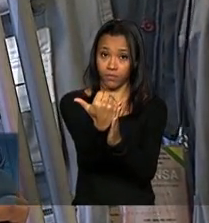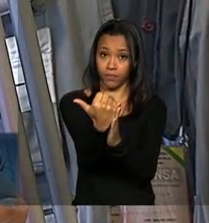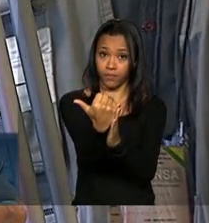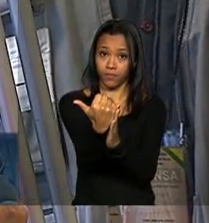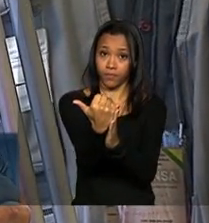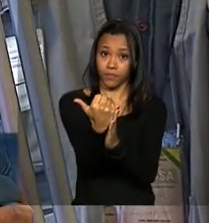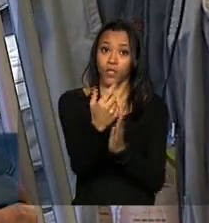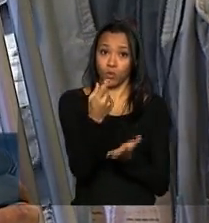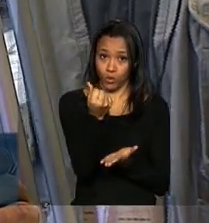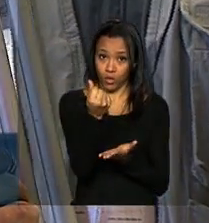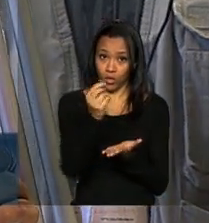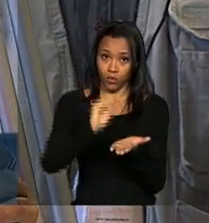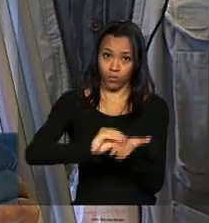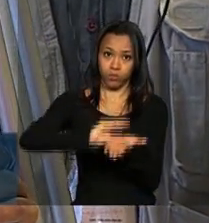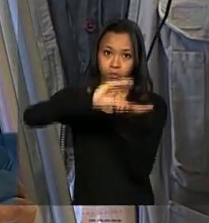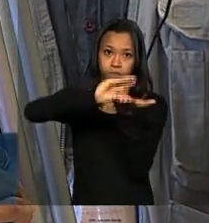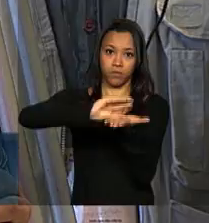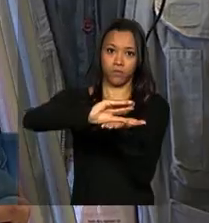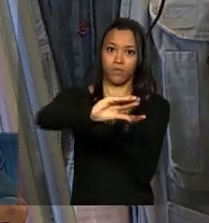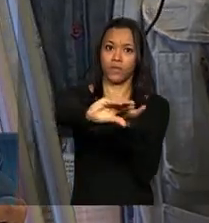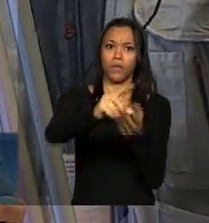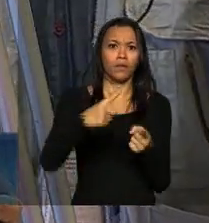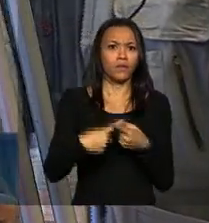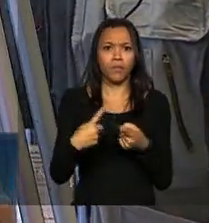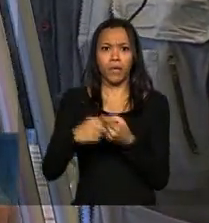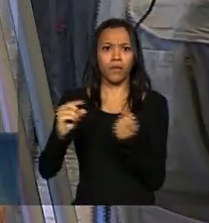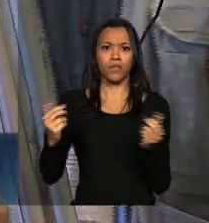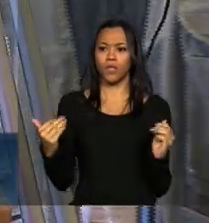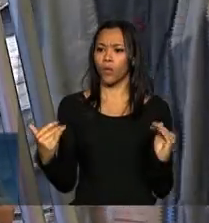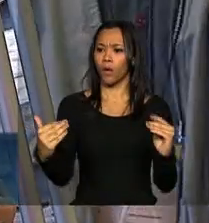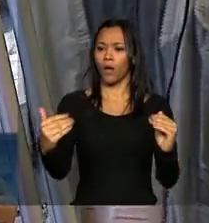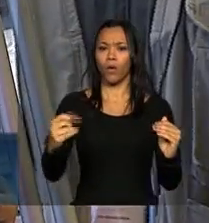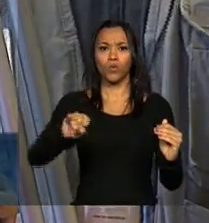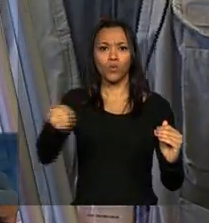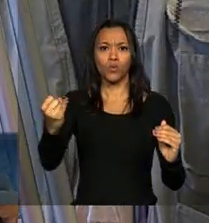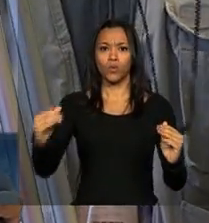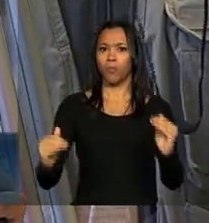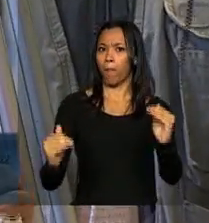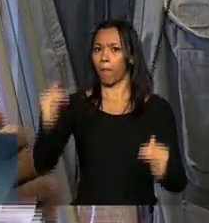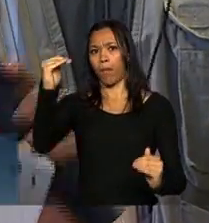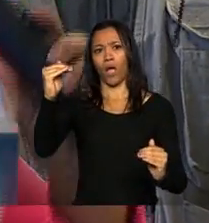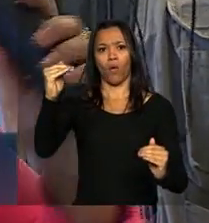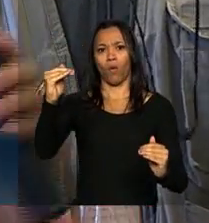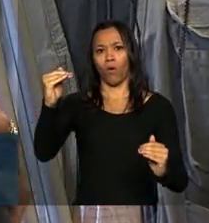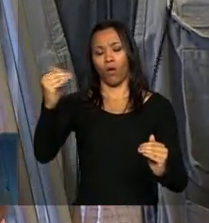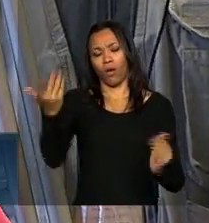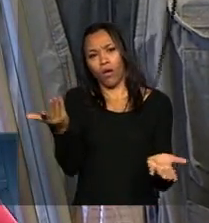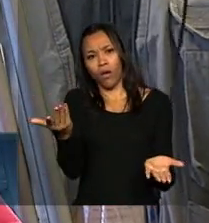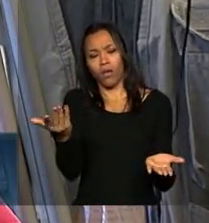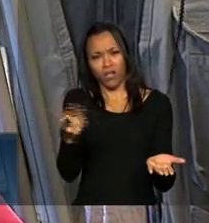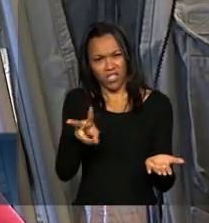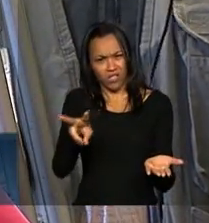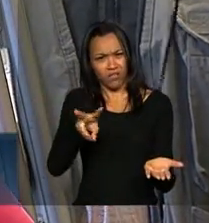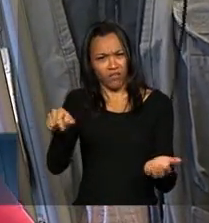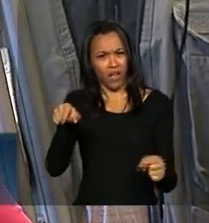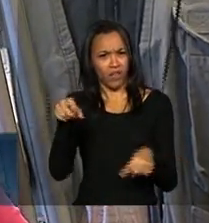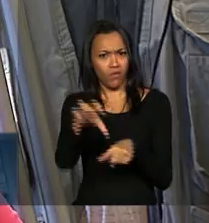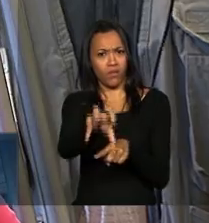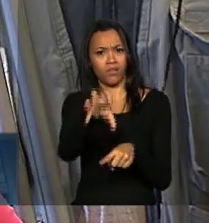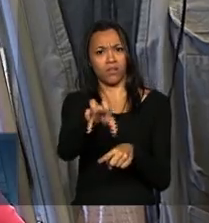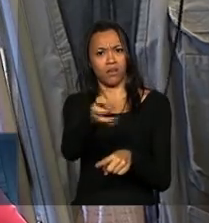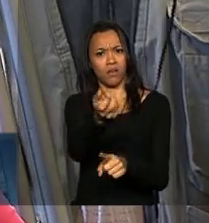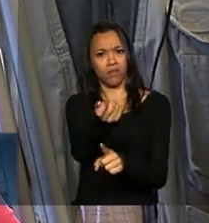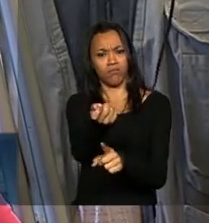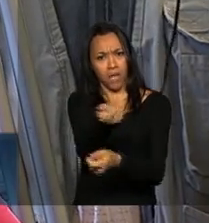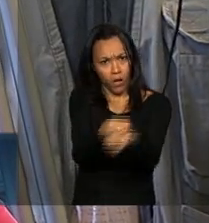nos recursos do Plano Safra e o aumento dos juros, que foi bem maior. Não haverá impacto na economia no momento